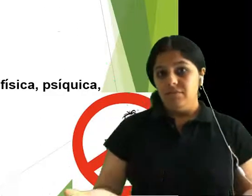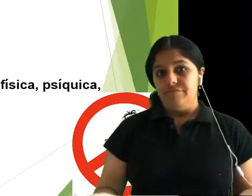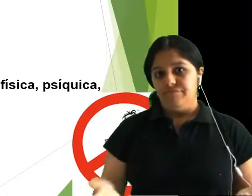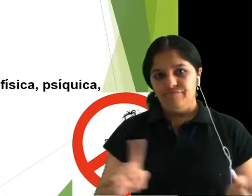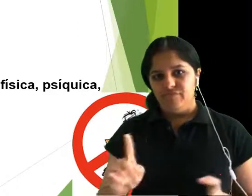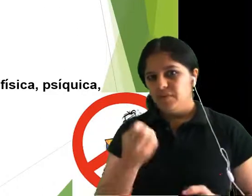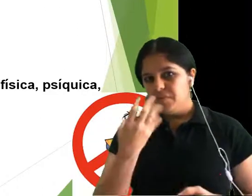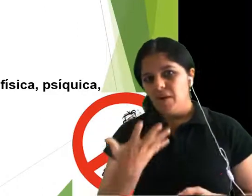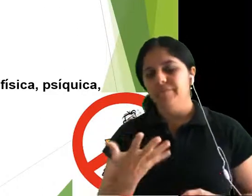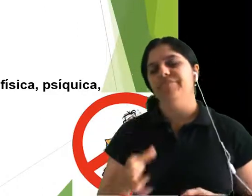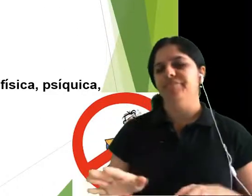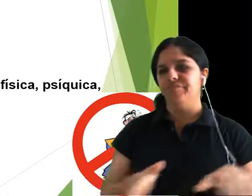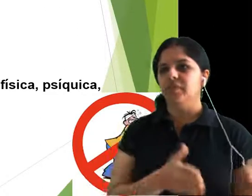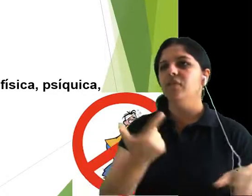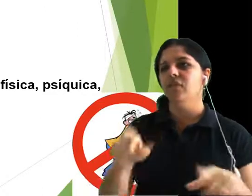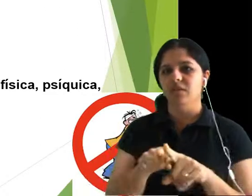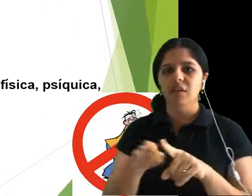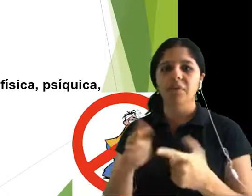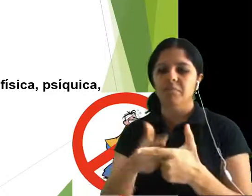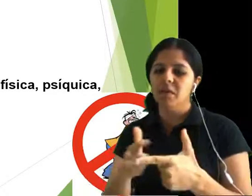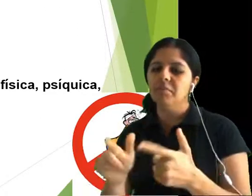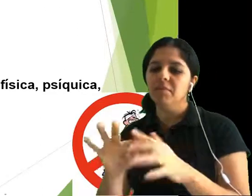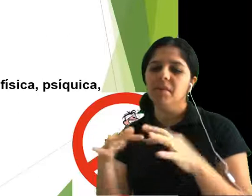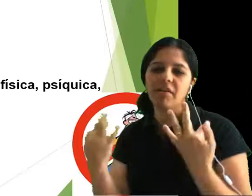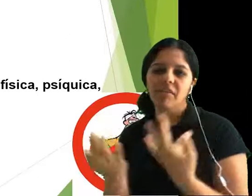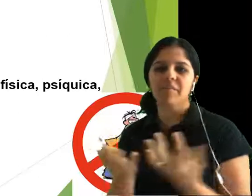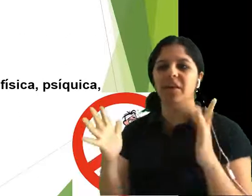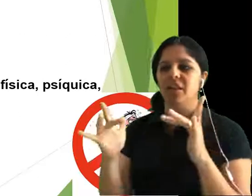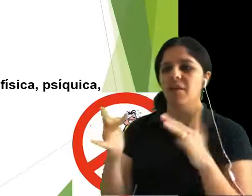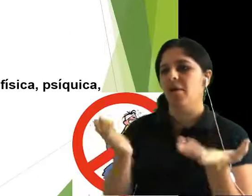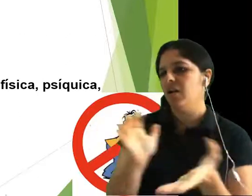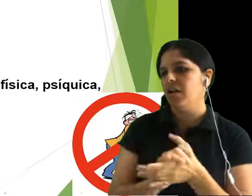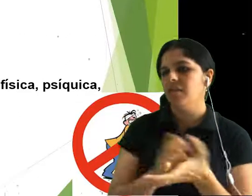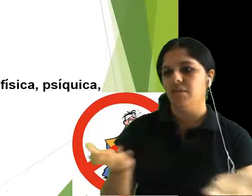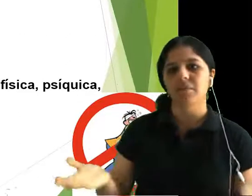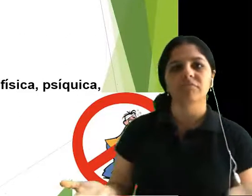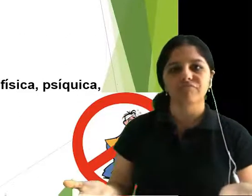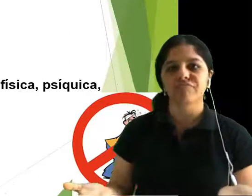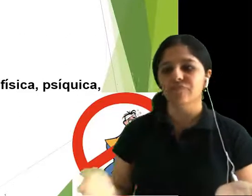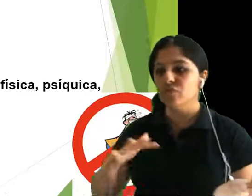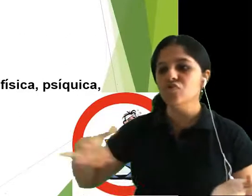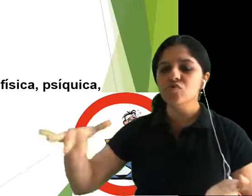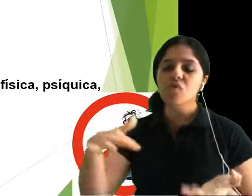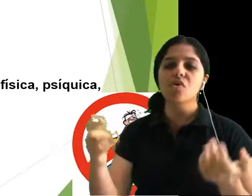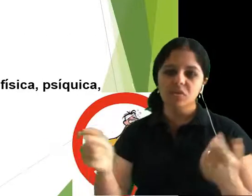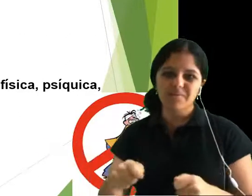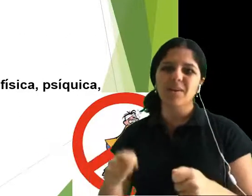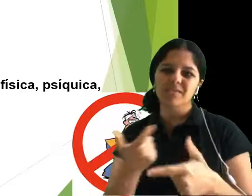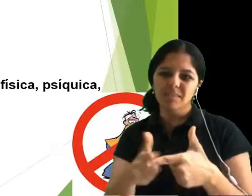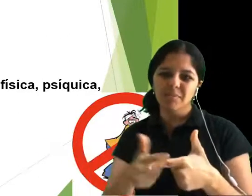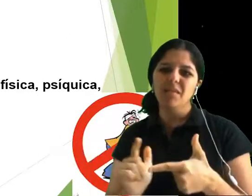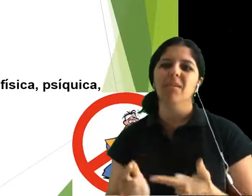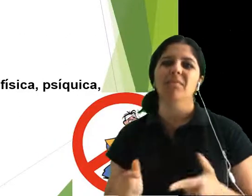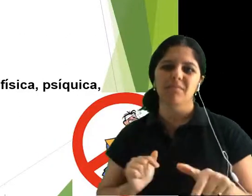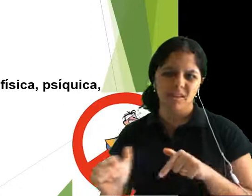outra, problemas conjugais, né? Problemas familiares, no relacionamento. Então, isso tudo aí pode afetar no